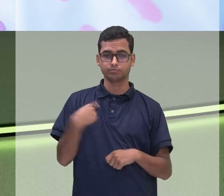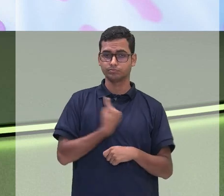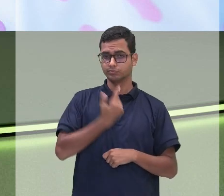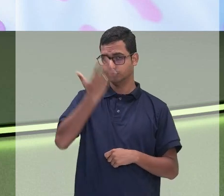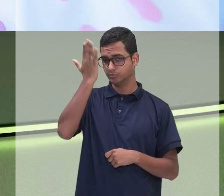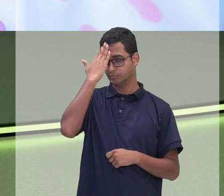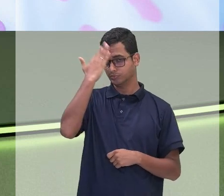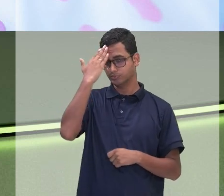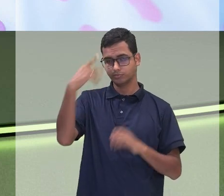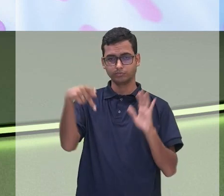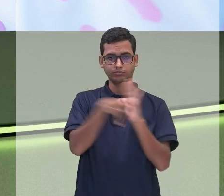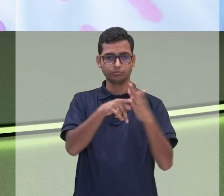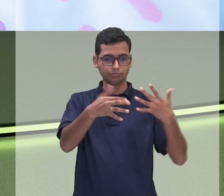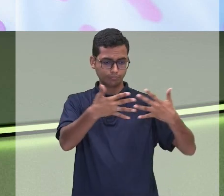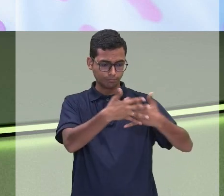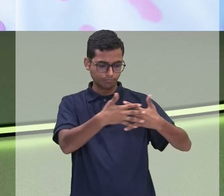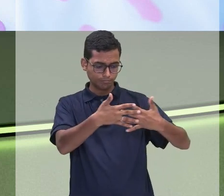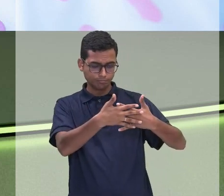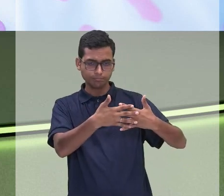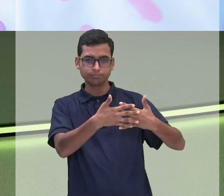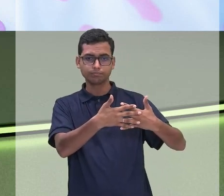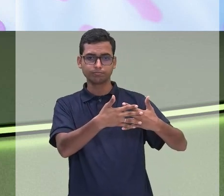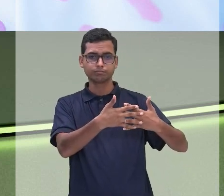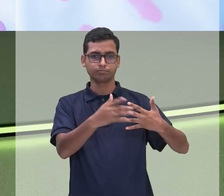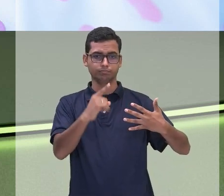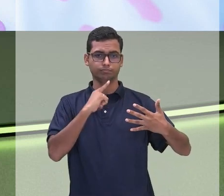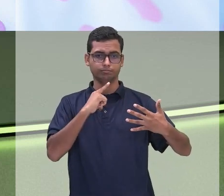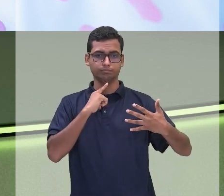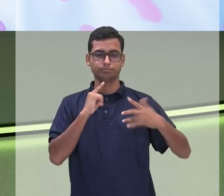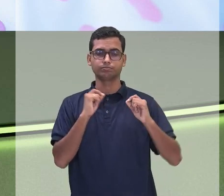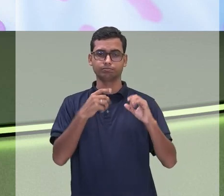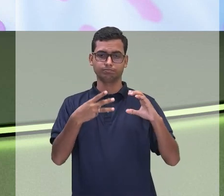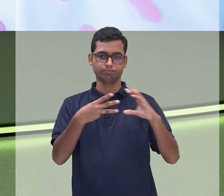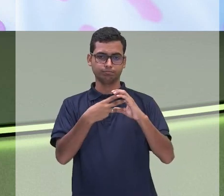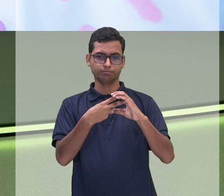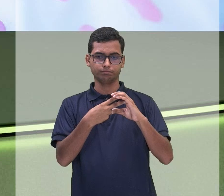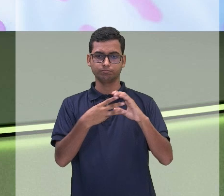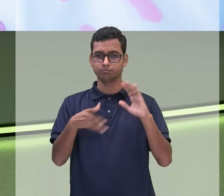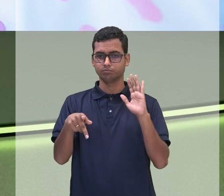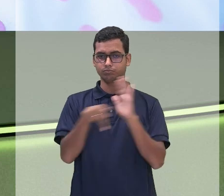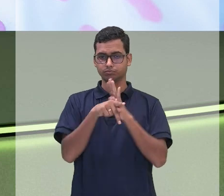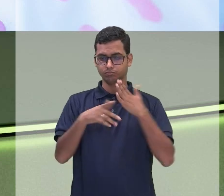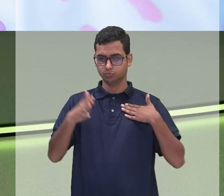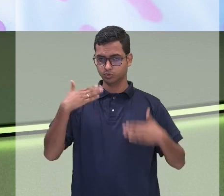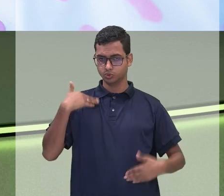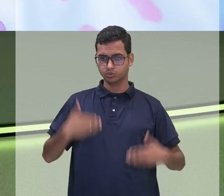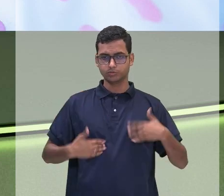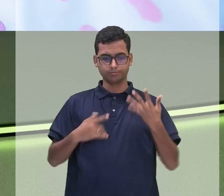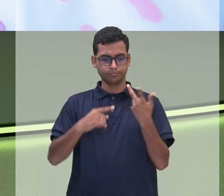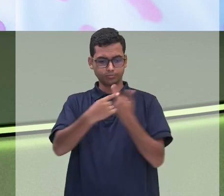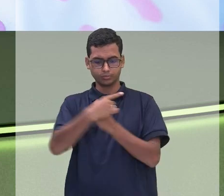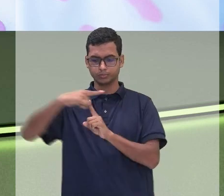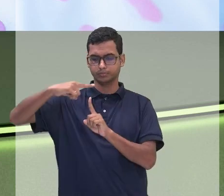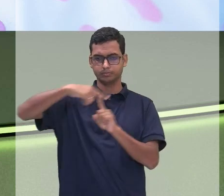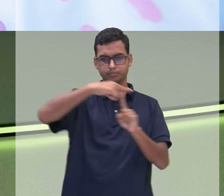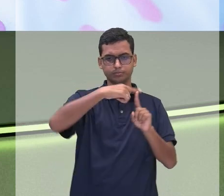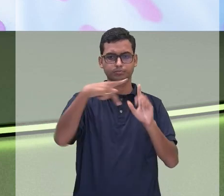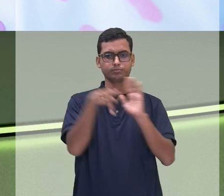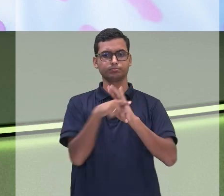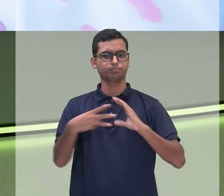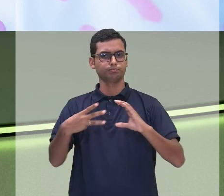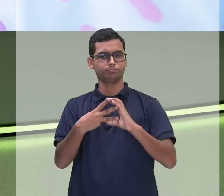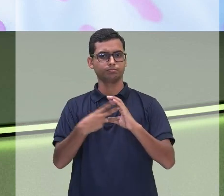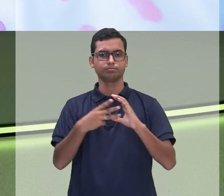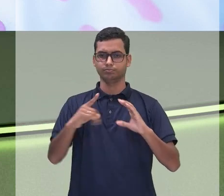um tecido, ele é formado por uma célula. E aí no nosso corpo existem diferentes tipos de células